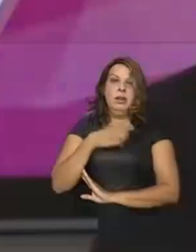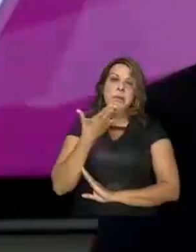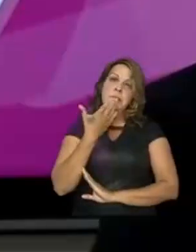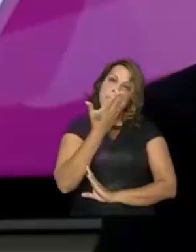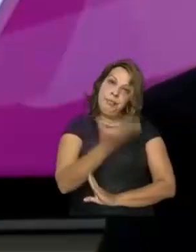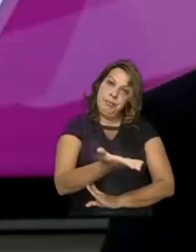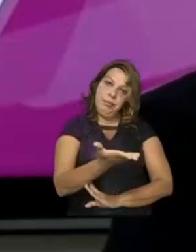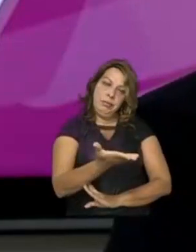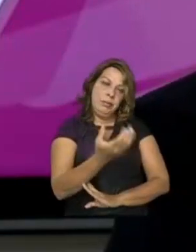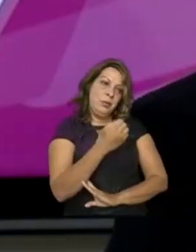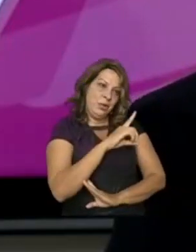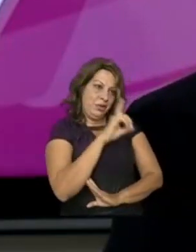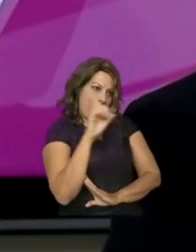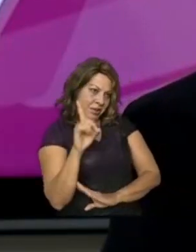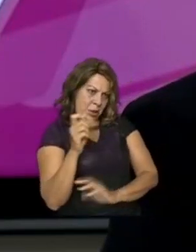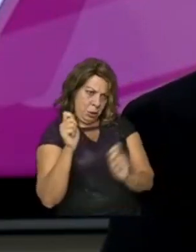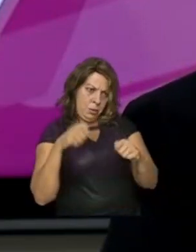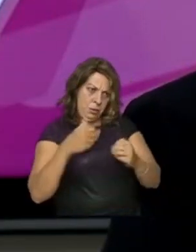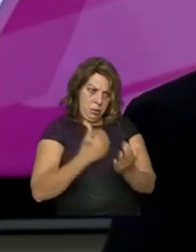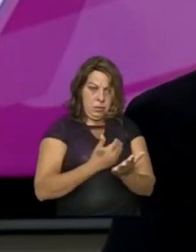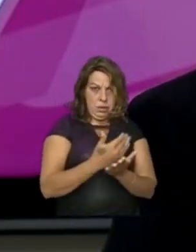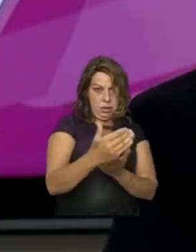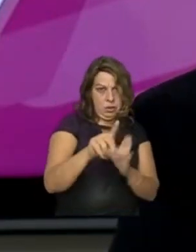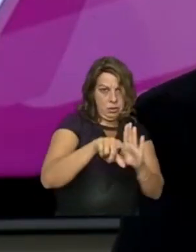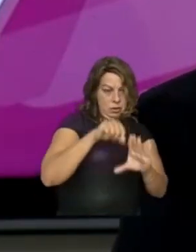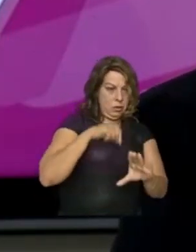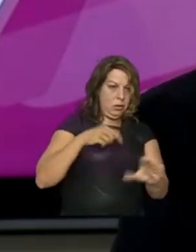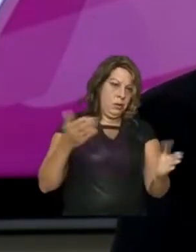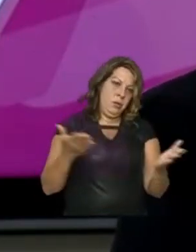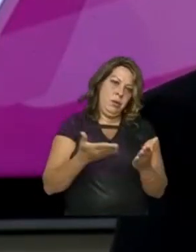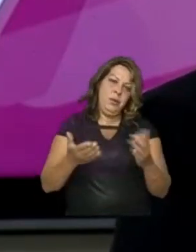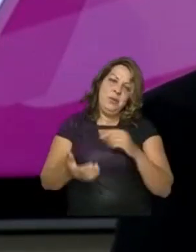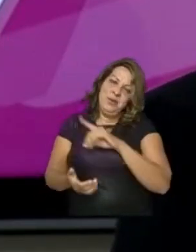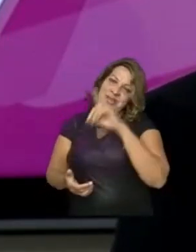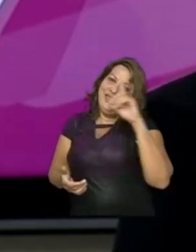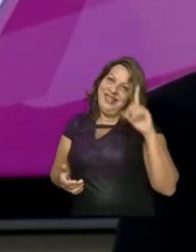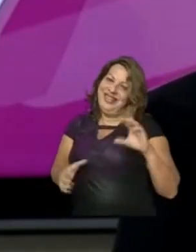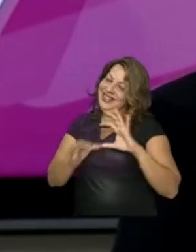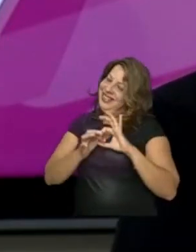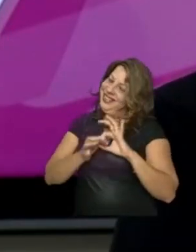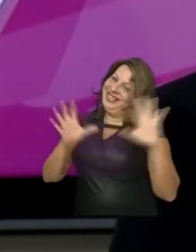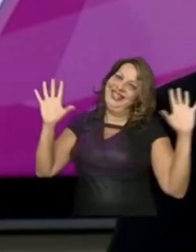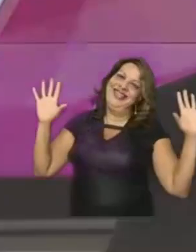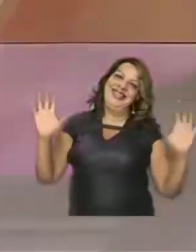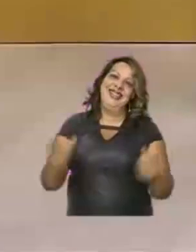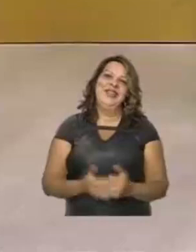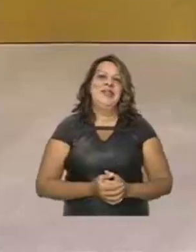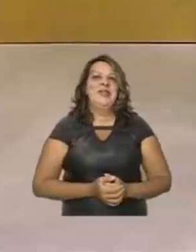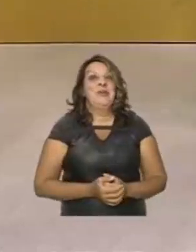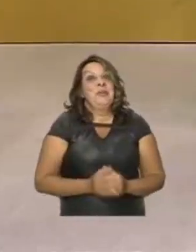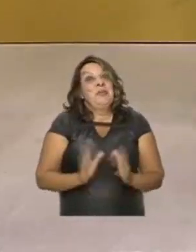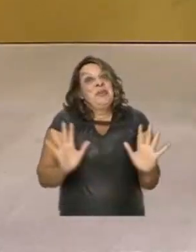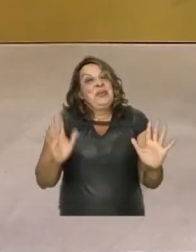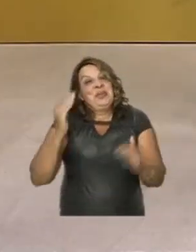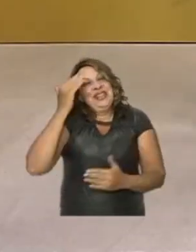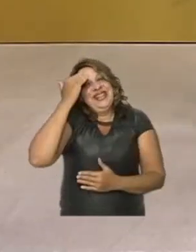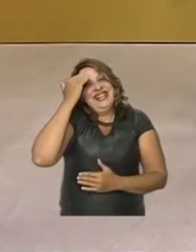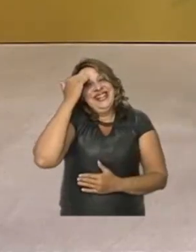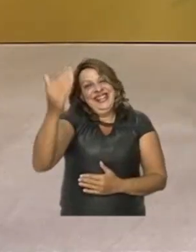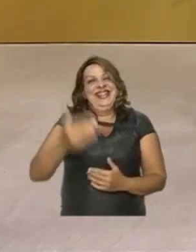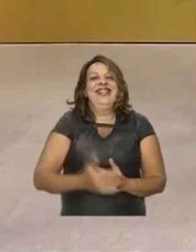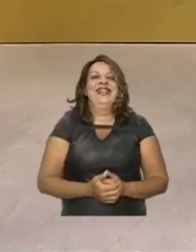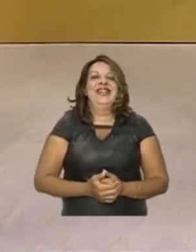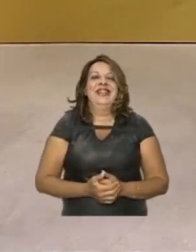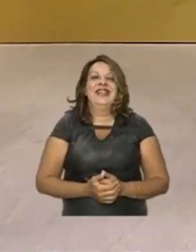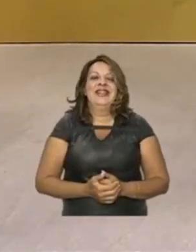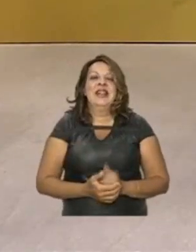por favor. Bom dia mais uma vez. Podemos iniciar o sorteio de hoje? Bom dia a todos. Está autorizado. Pode começar. Muito Olha obrigado. Aí. Antes da